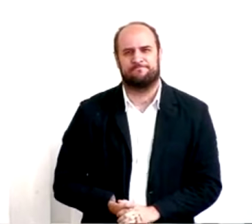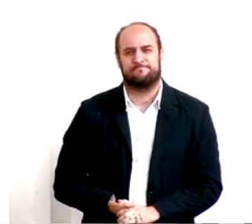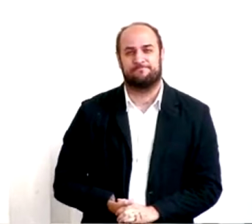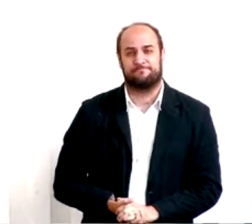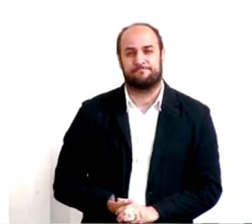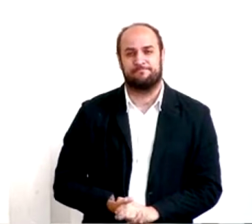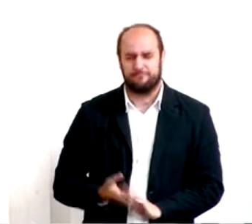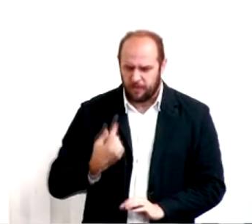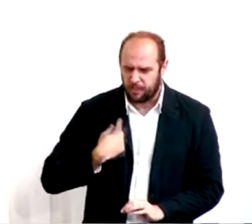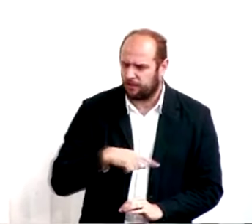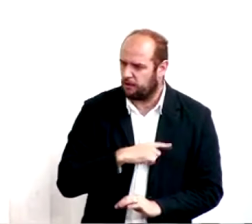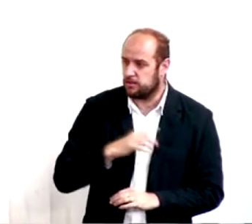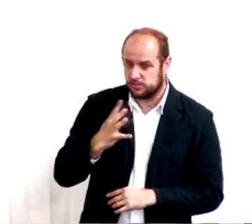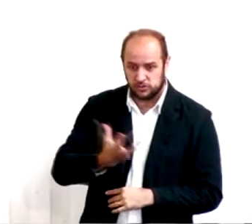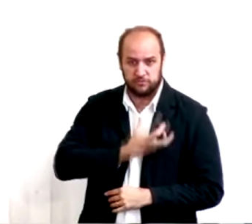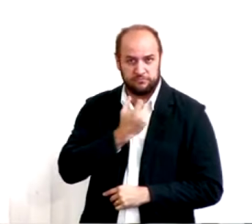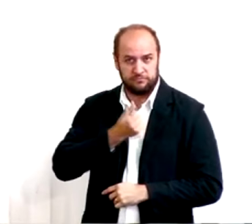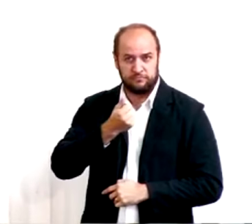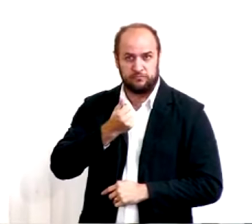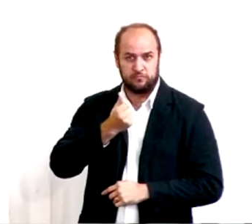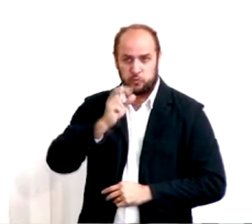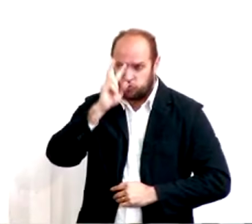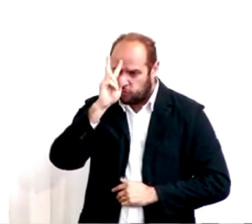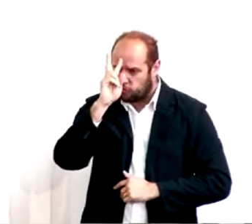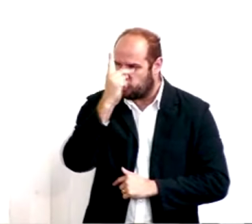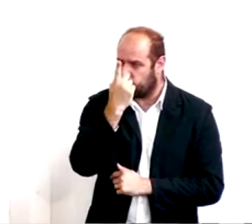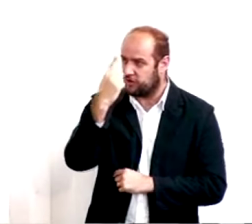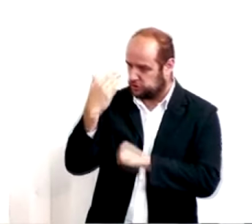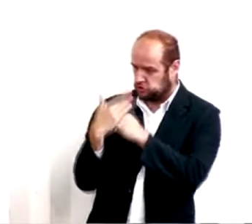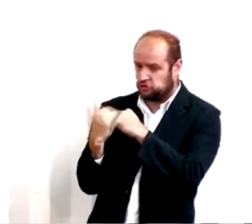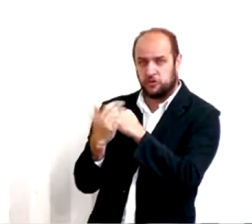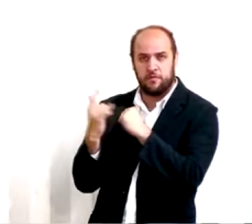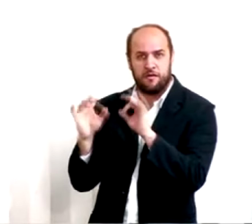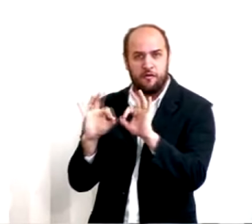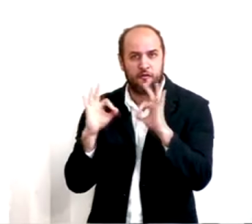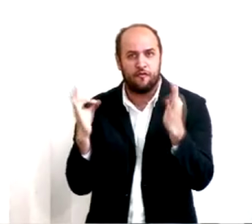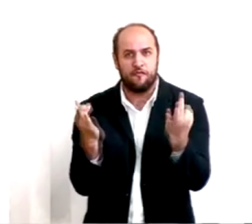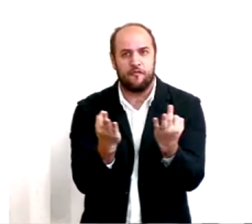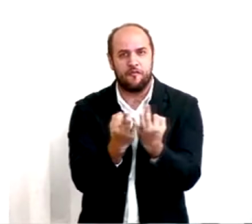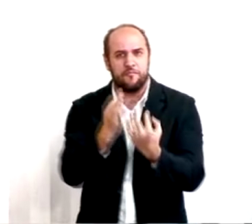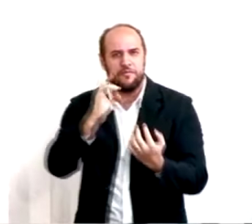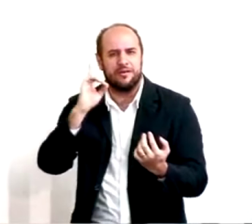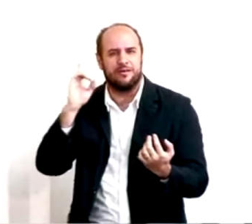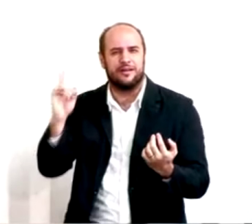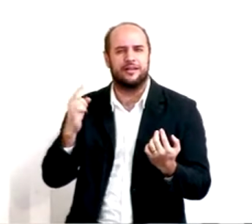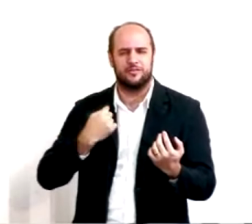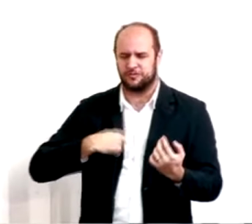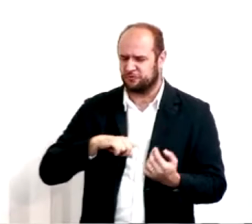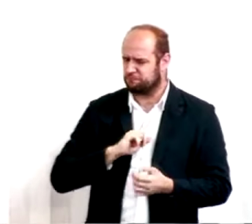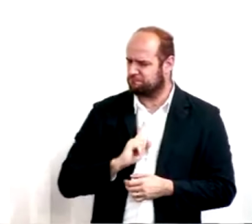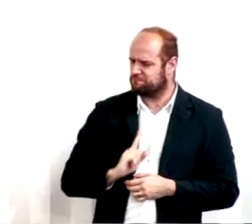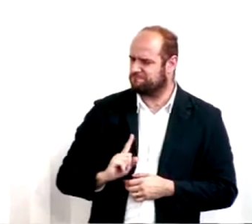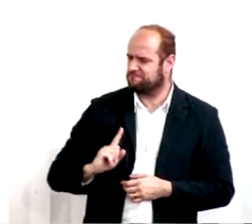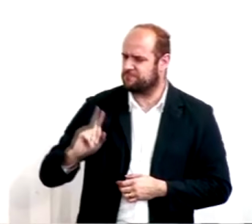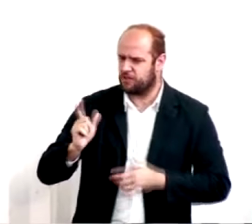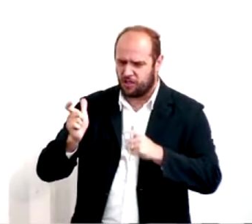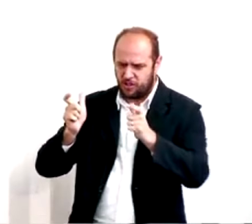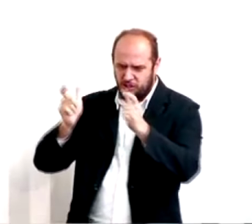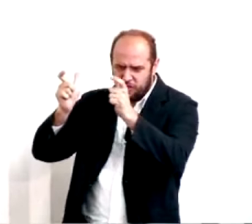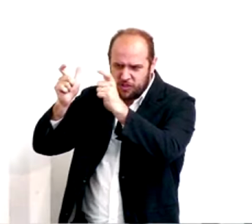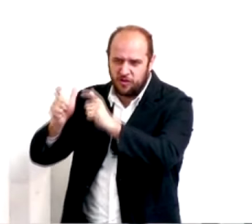como quando vamos tornando os filhos de Deus quando fomos chamados para a família de Deus quando nos achegamos para